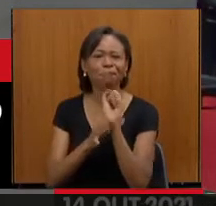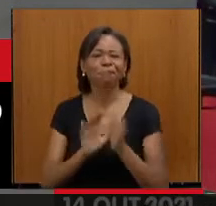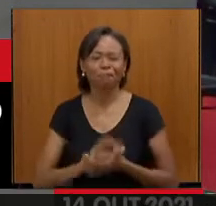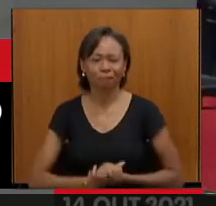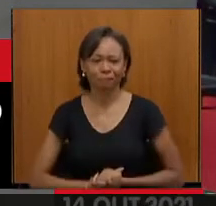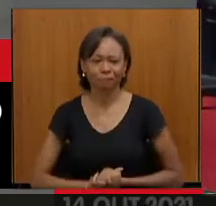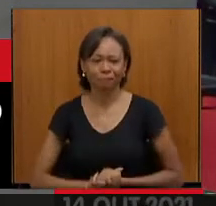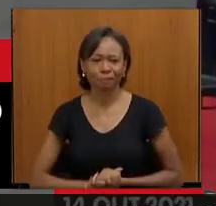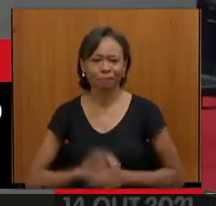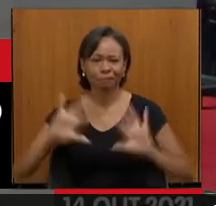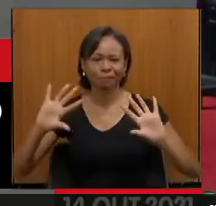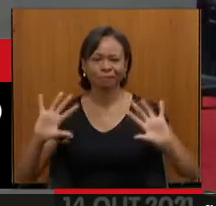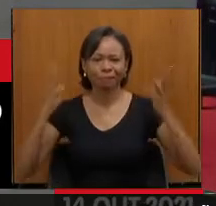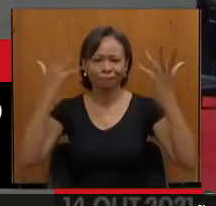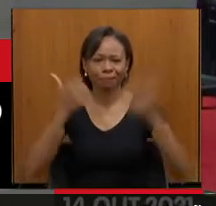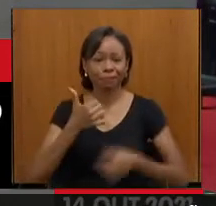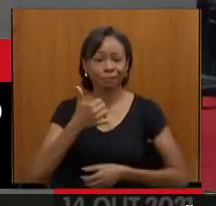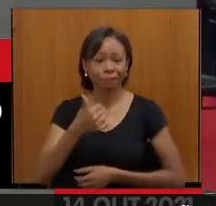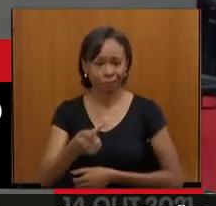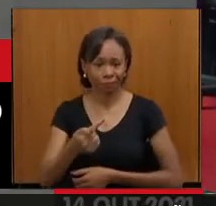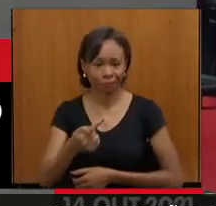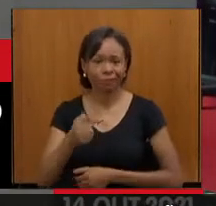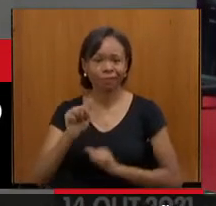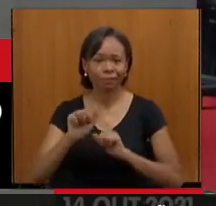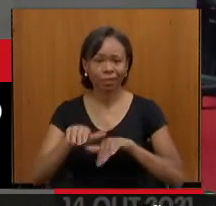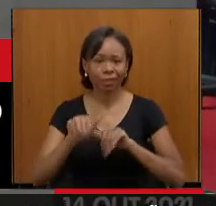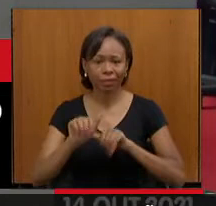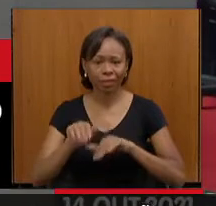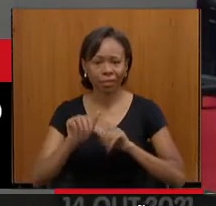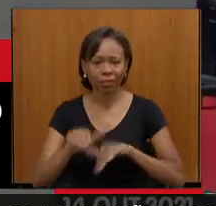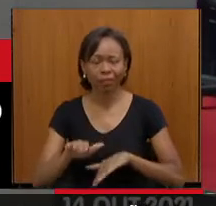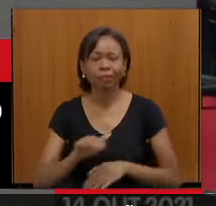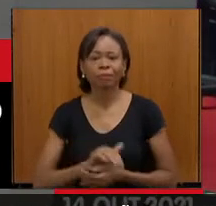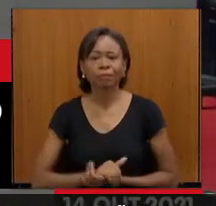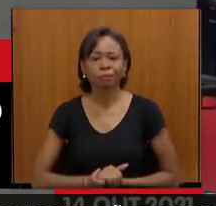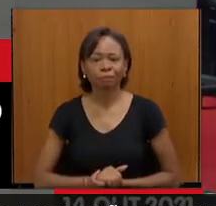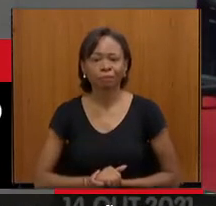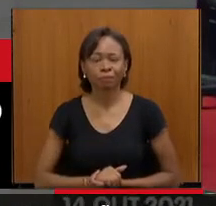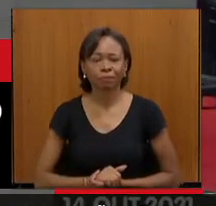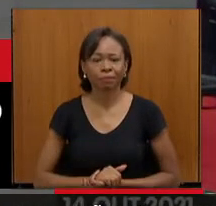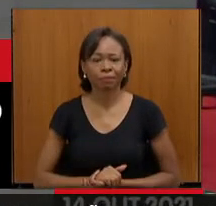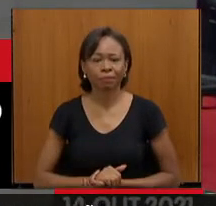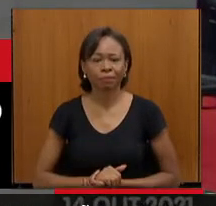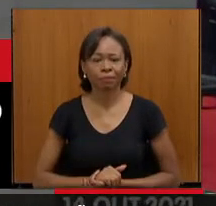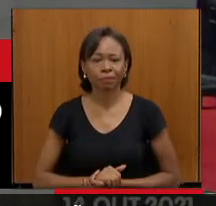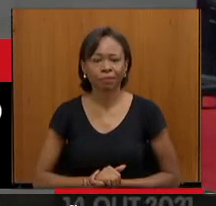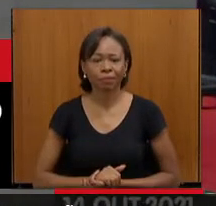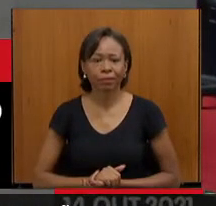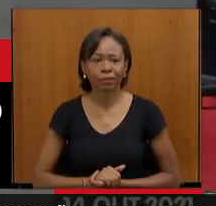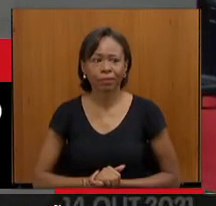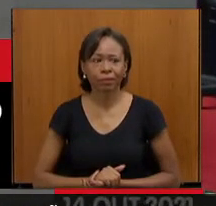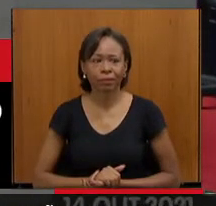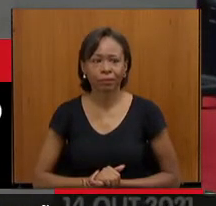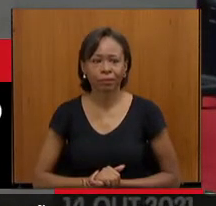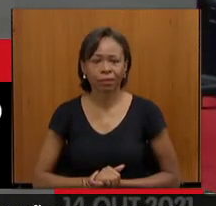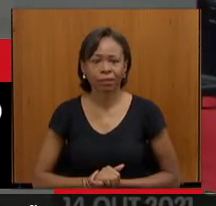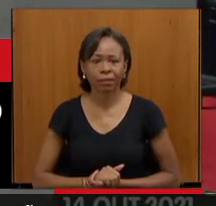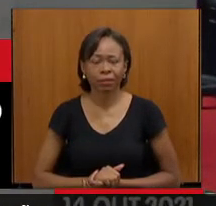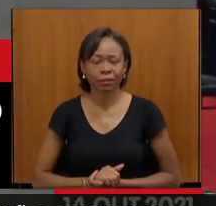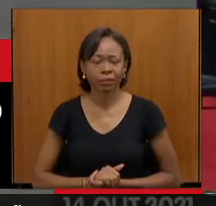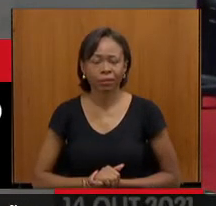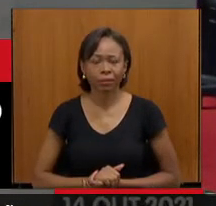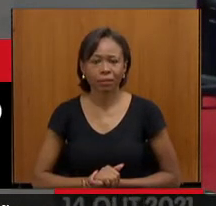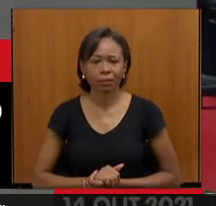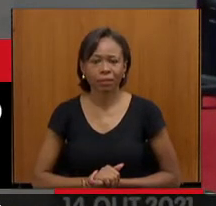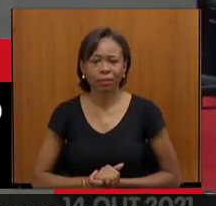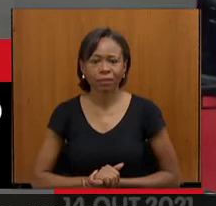comemorado em 17 de setembro. Garantir que o Estado brasileiro tem a obrigação internacional de reduzir a